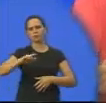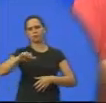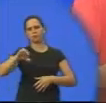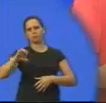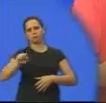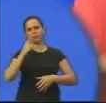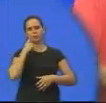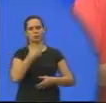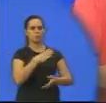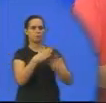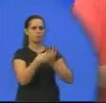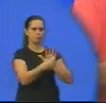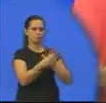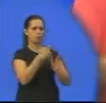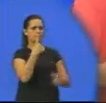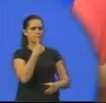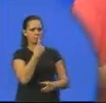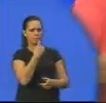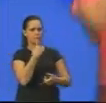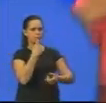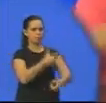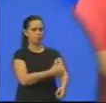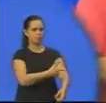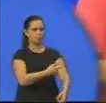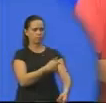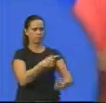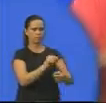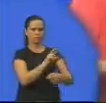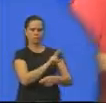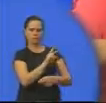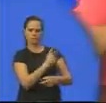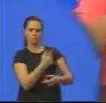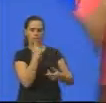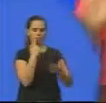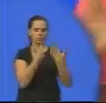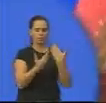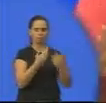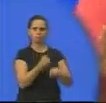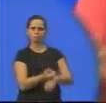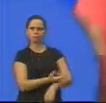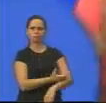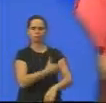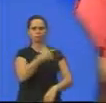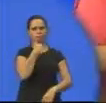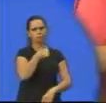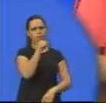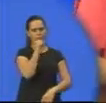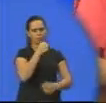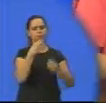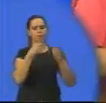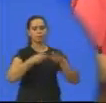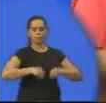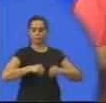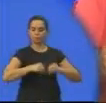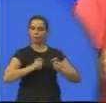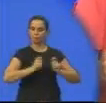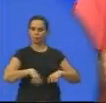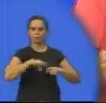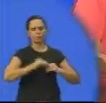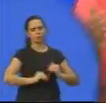sangue dela, RH, o estado emocional em que ela se encontra. Então, esses são fatores externos que podem afetar